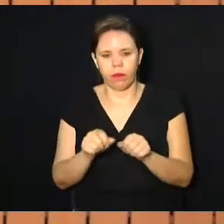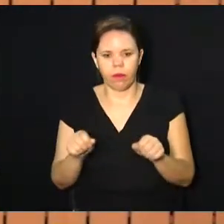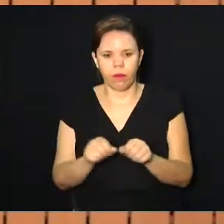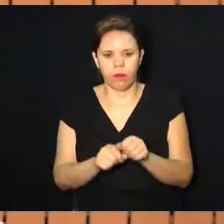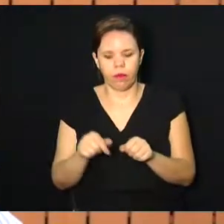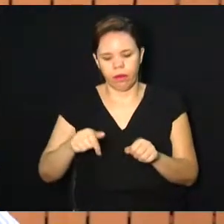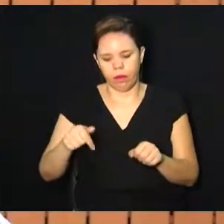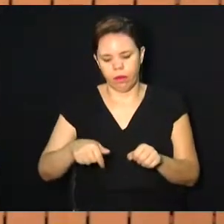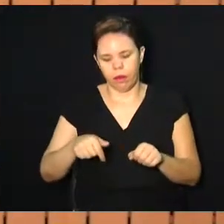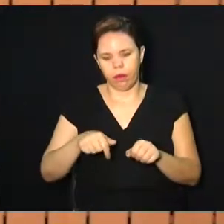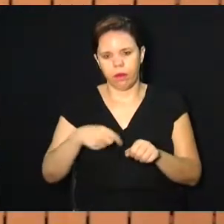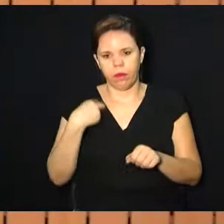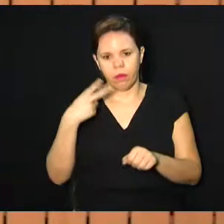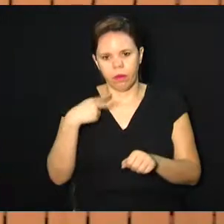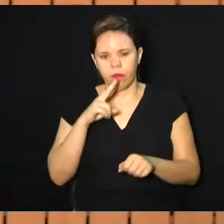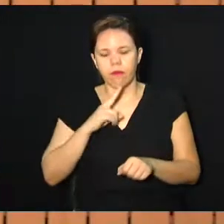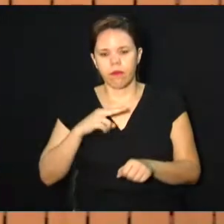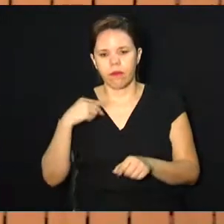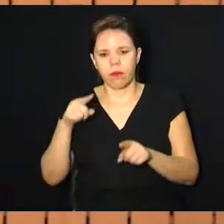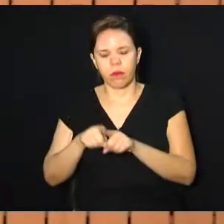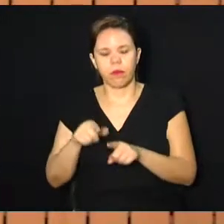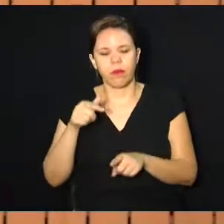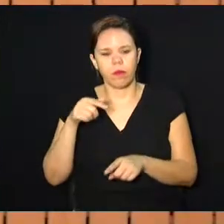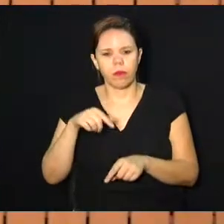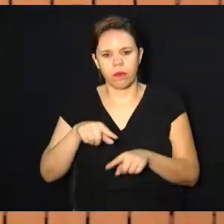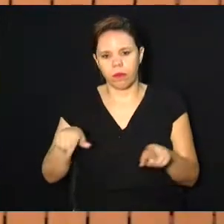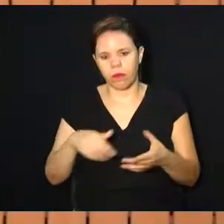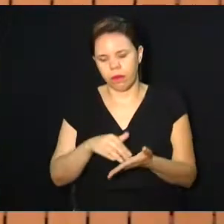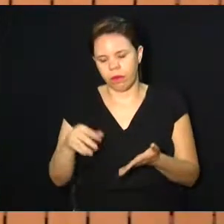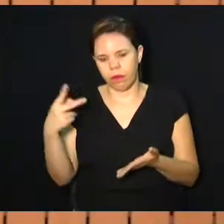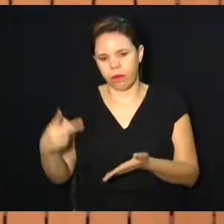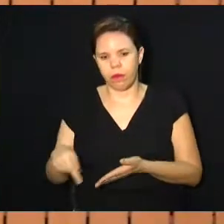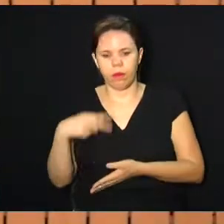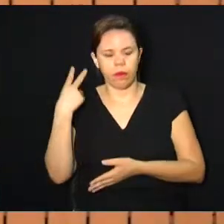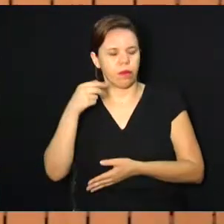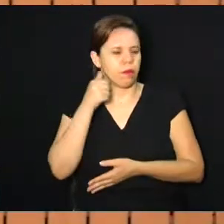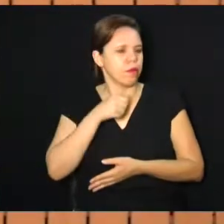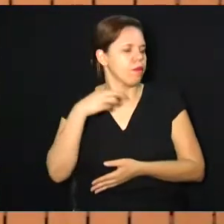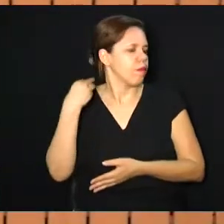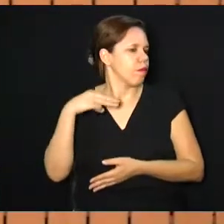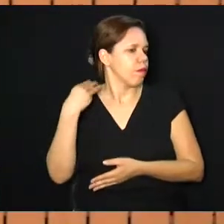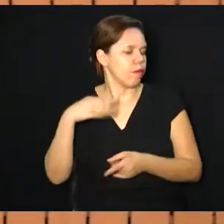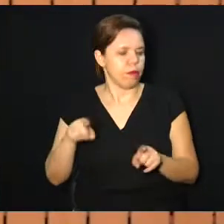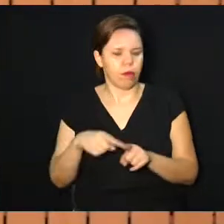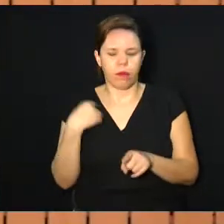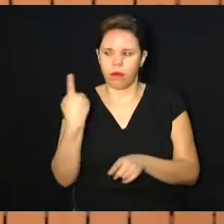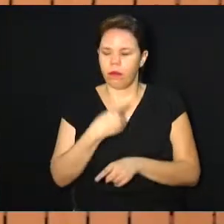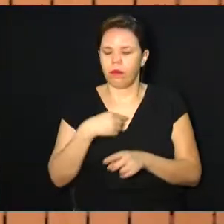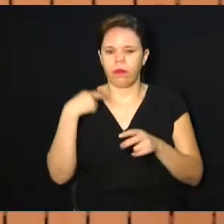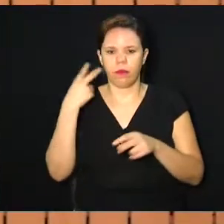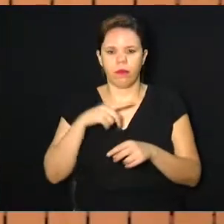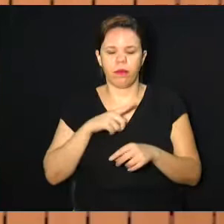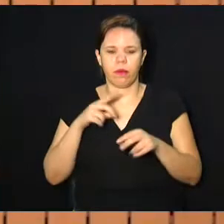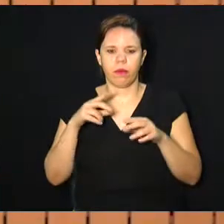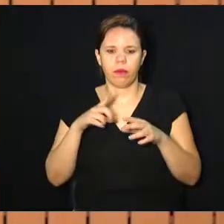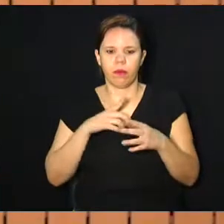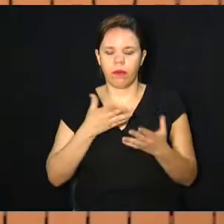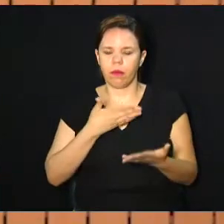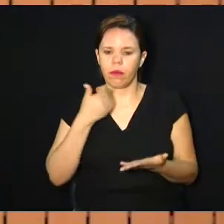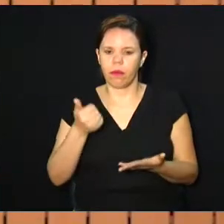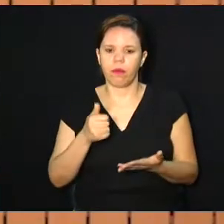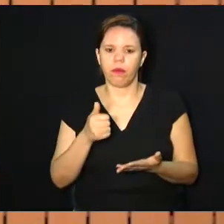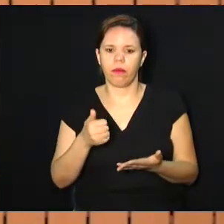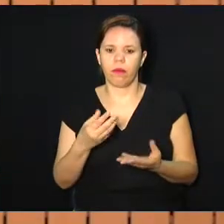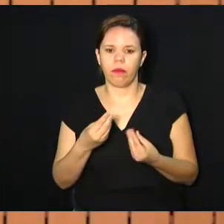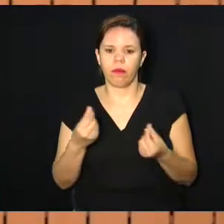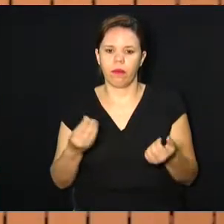gabinete desse vereador, o gabinete da vereadora Mariana Conte, e nós, vereadores, devemos visar e buscar a melhoria da qualidade de vida